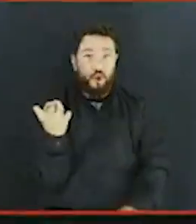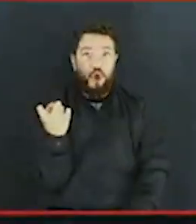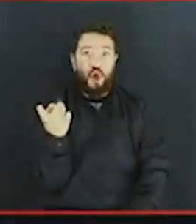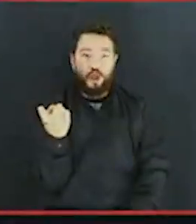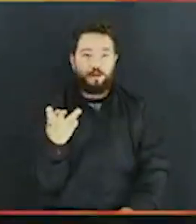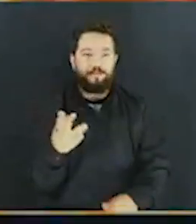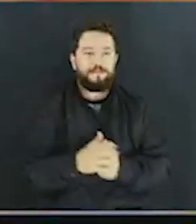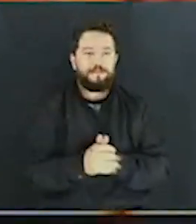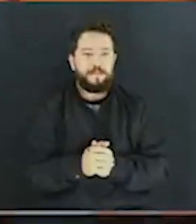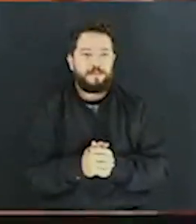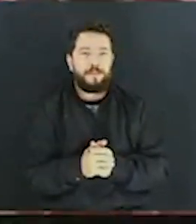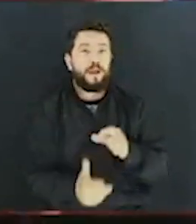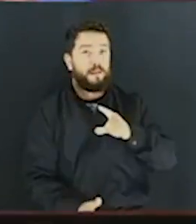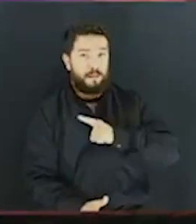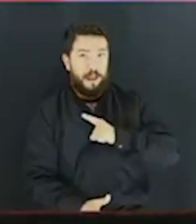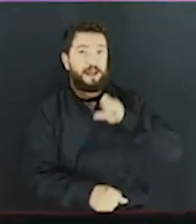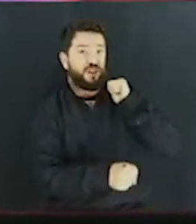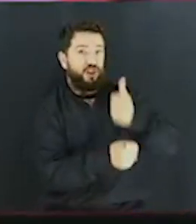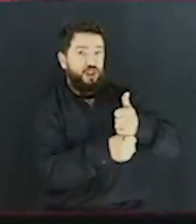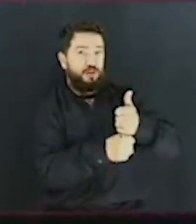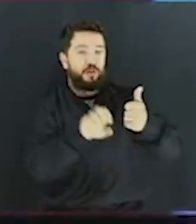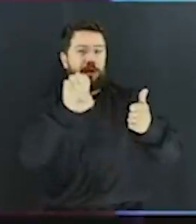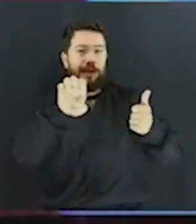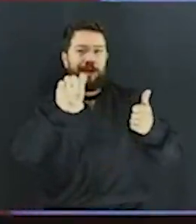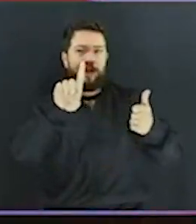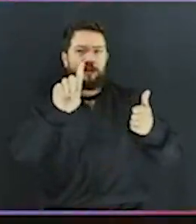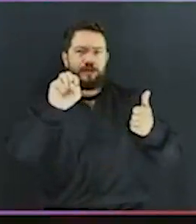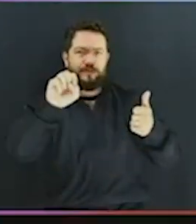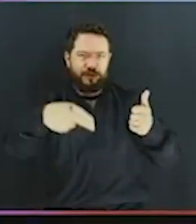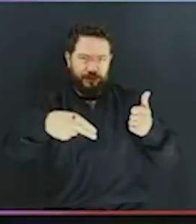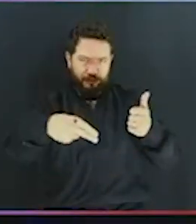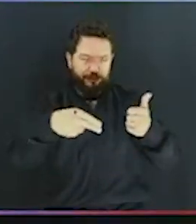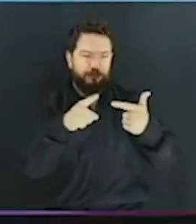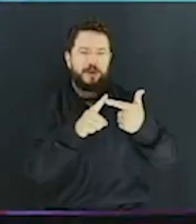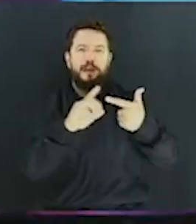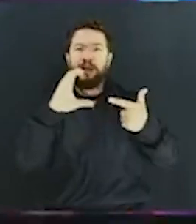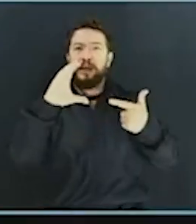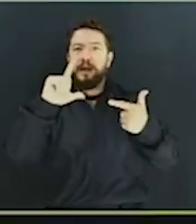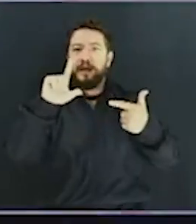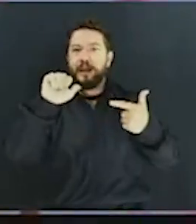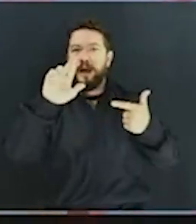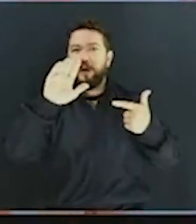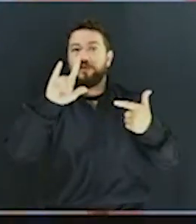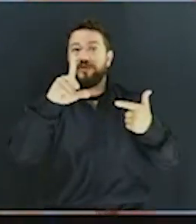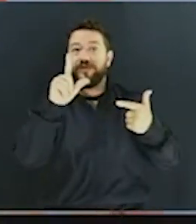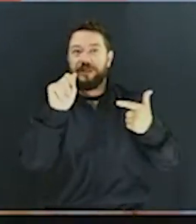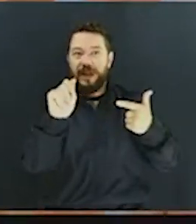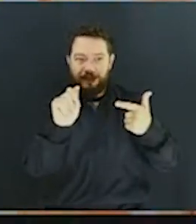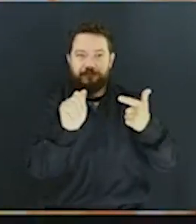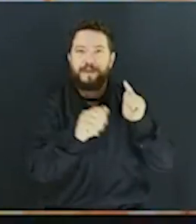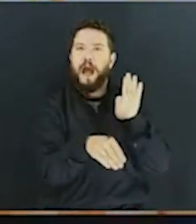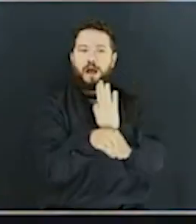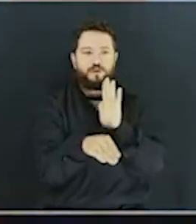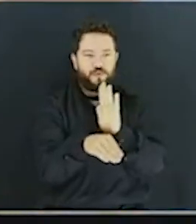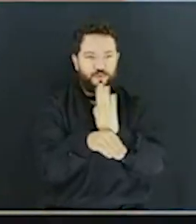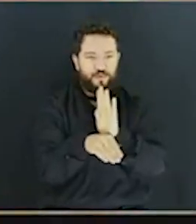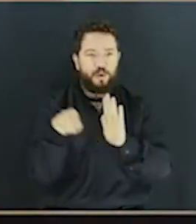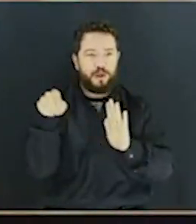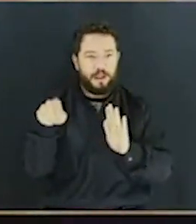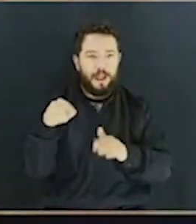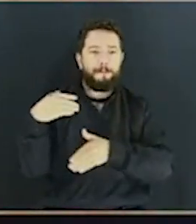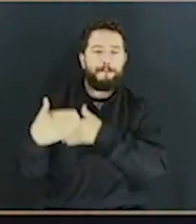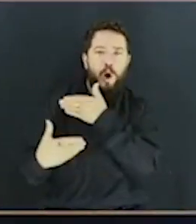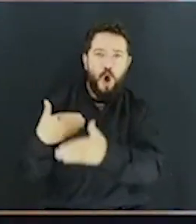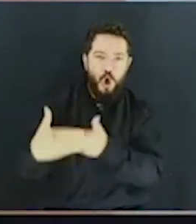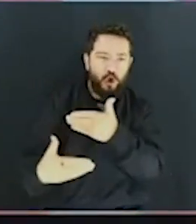Edson Bueno, Cláudia Save, foi quem instruiu todo o processo, Jaciel Teixeira, Crisanto Mendes e todos